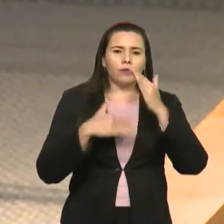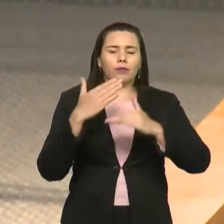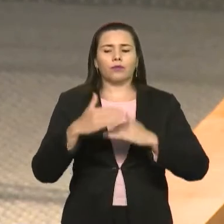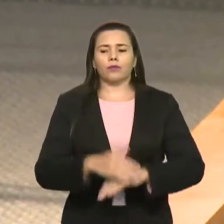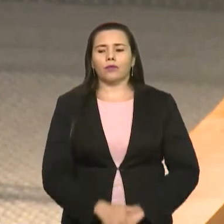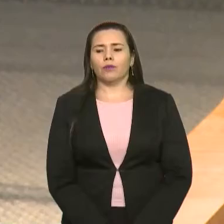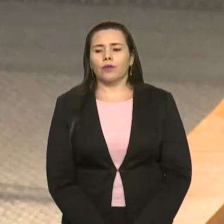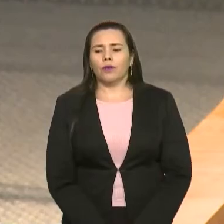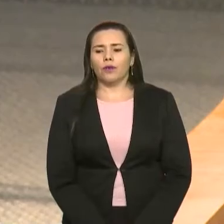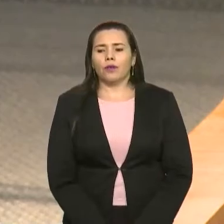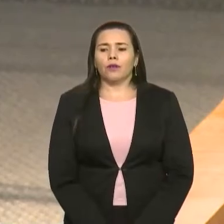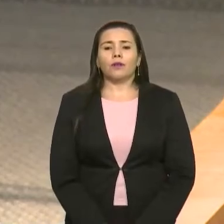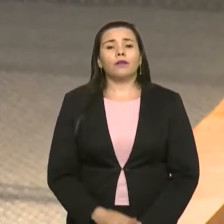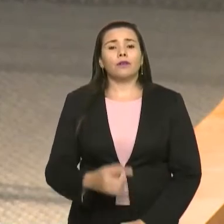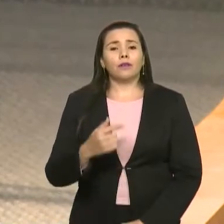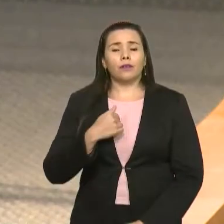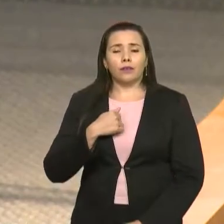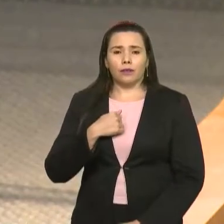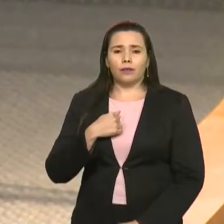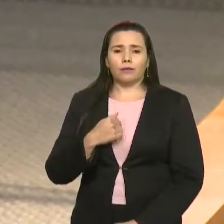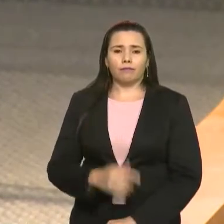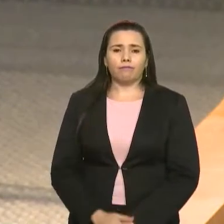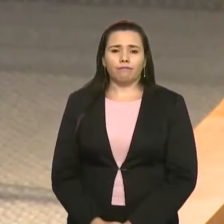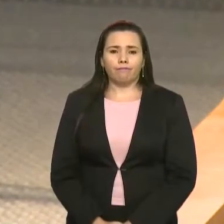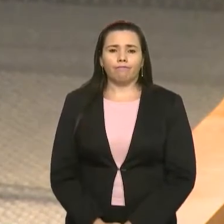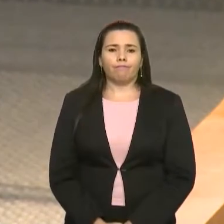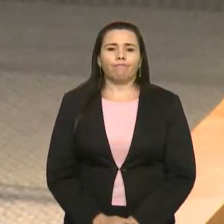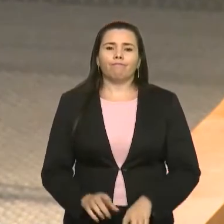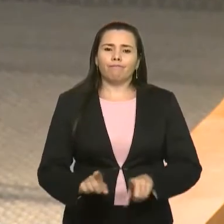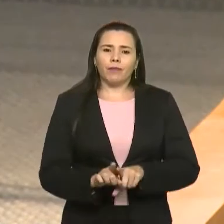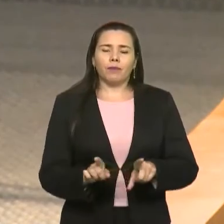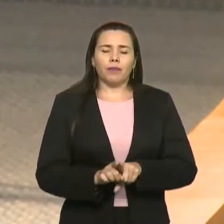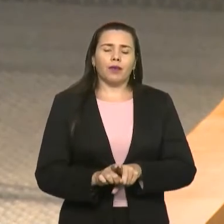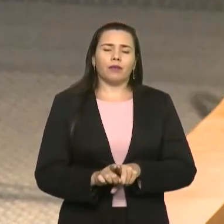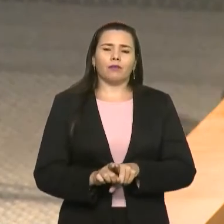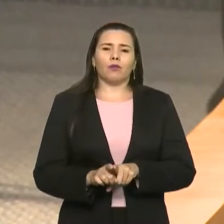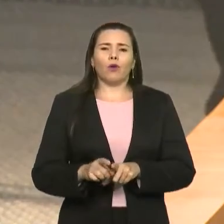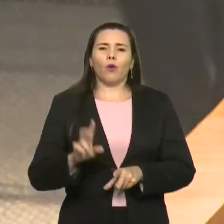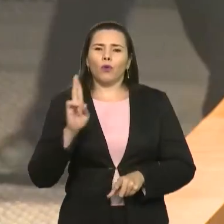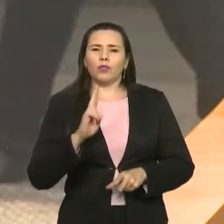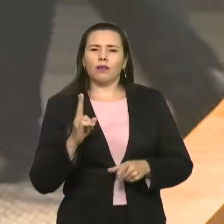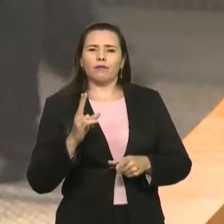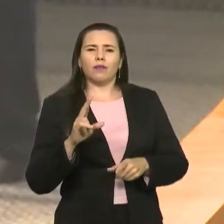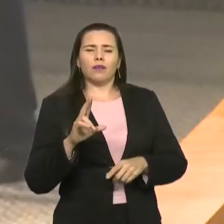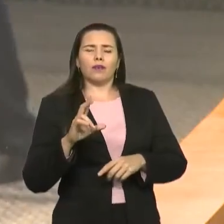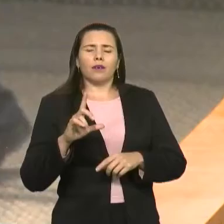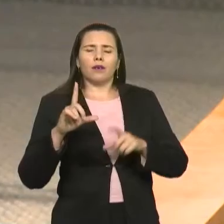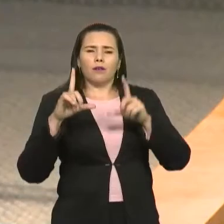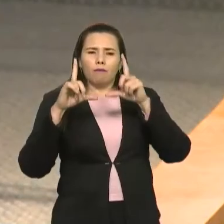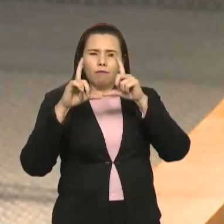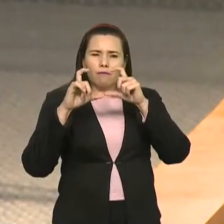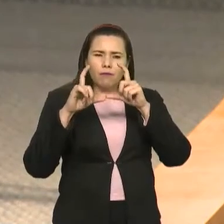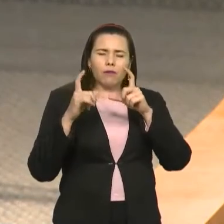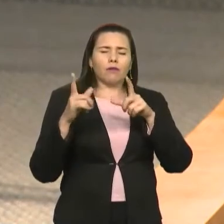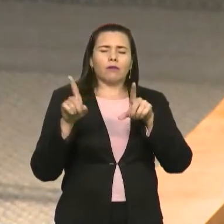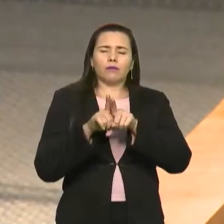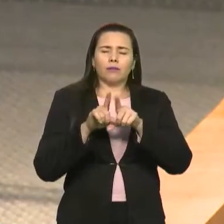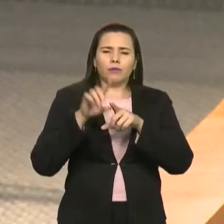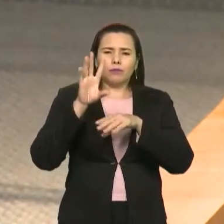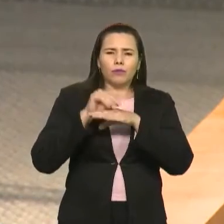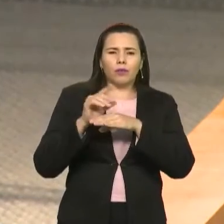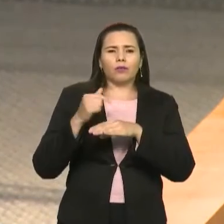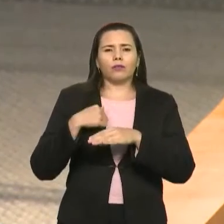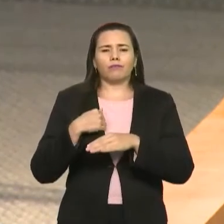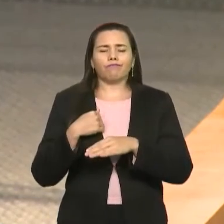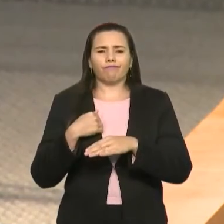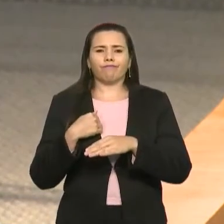foto, fazia os recortes e colocava nas redes sociais. E eu me apropriava daquilo porque, pela credibilidade do jornal Estado do